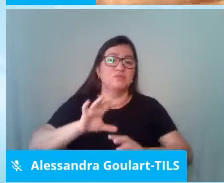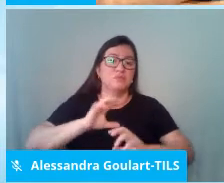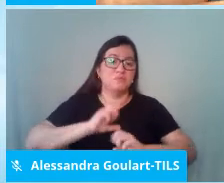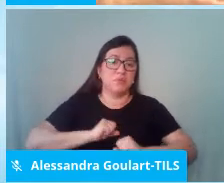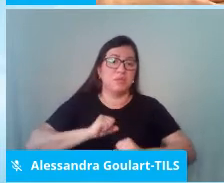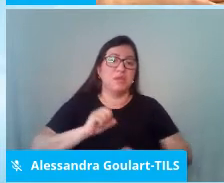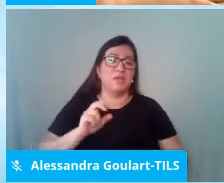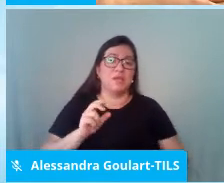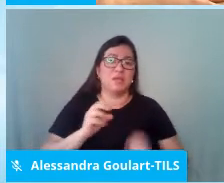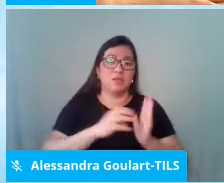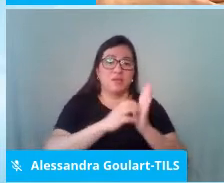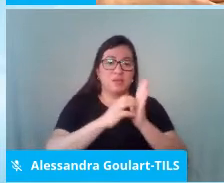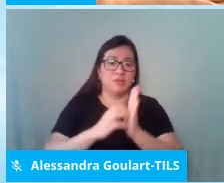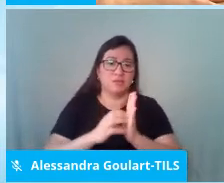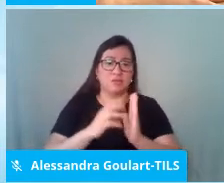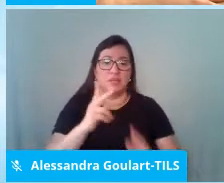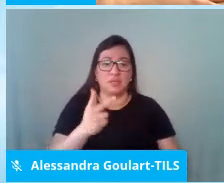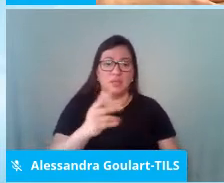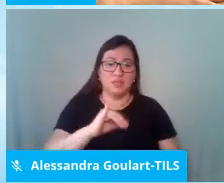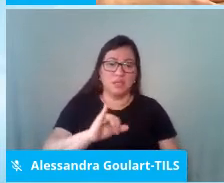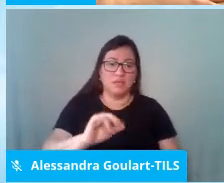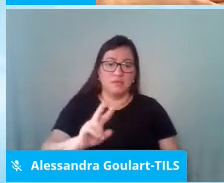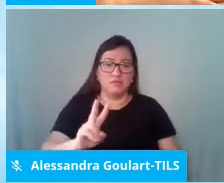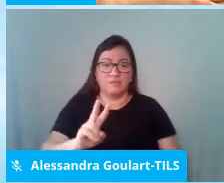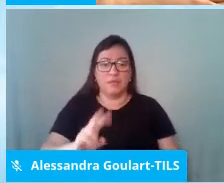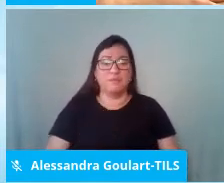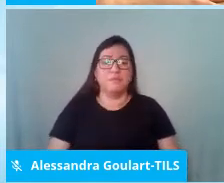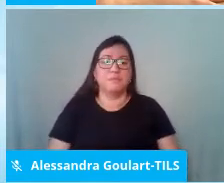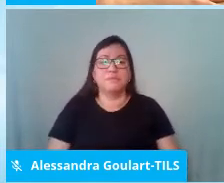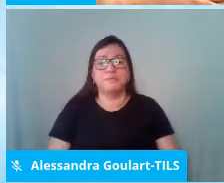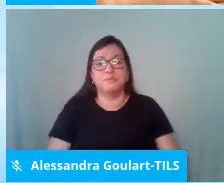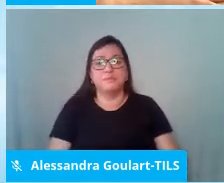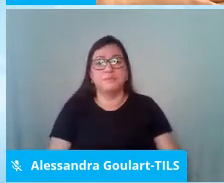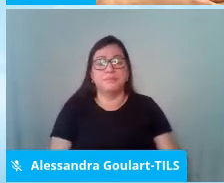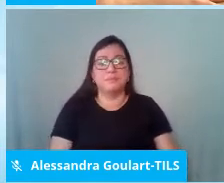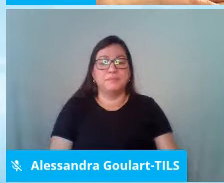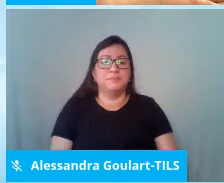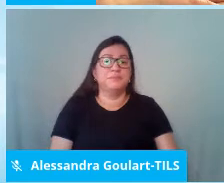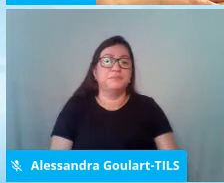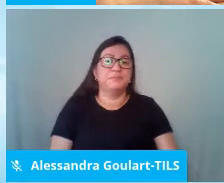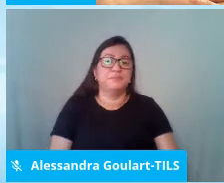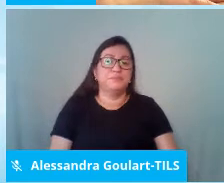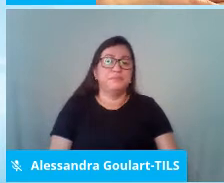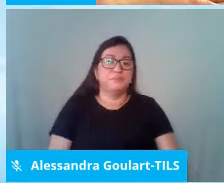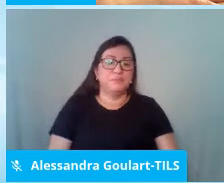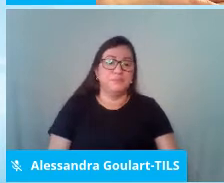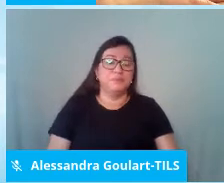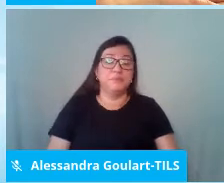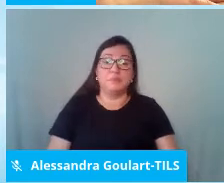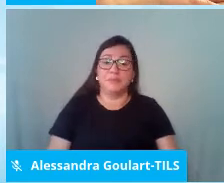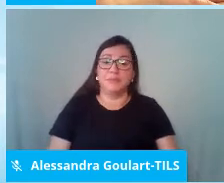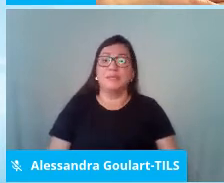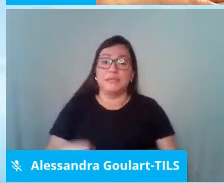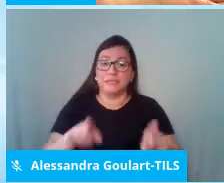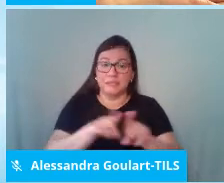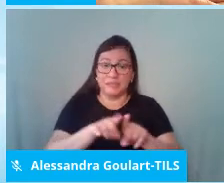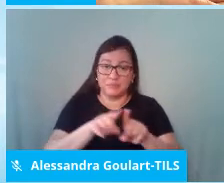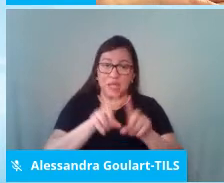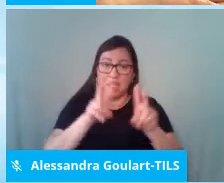outro fato que eu queria lembrar aqui, associado à sífilis na gestação, é que a sífilis